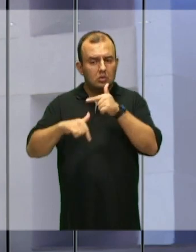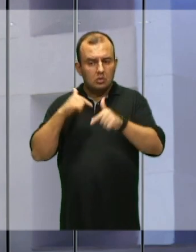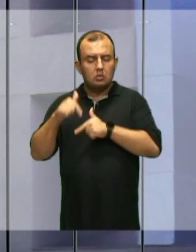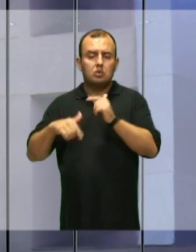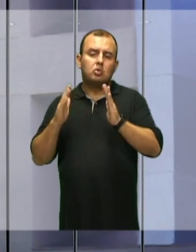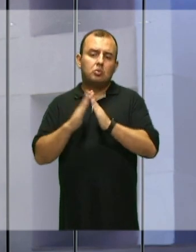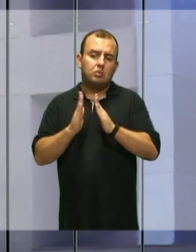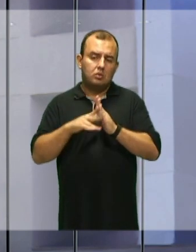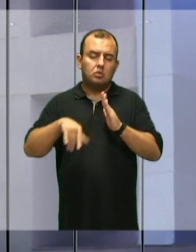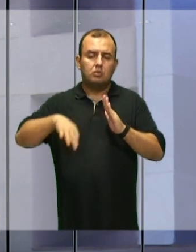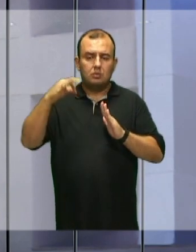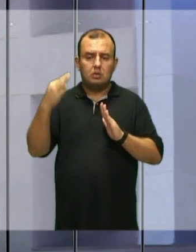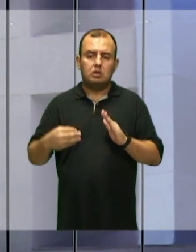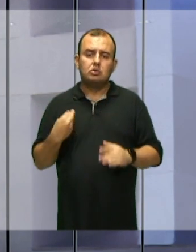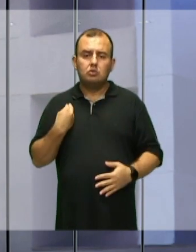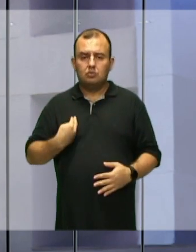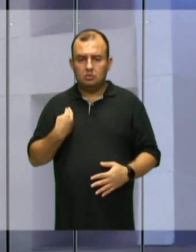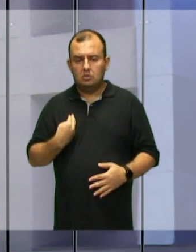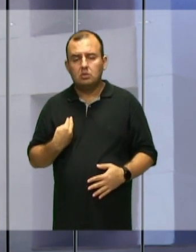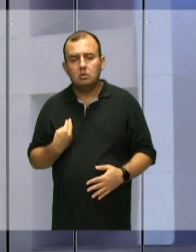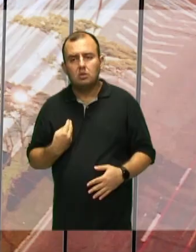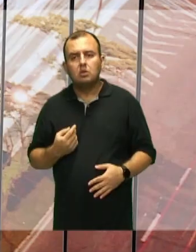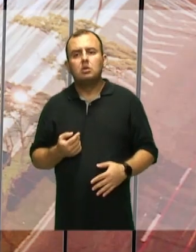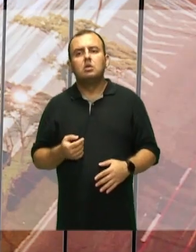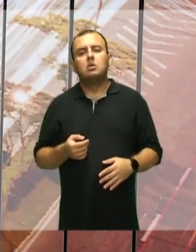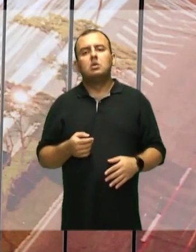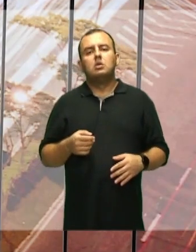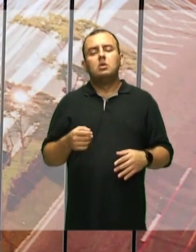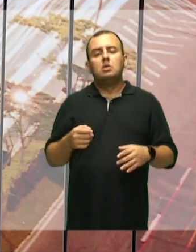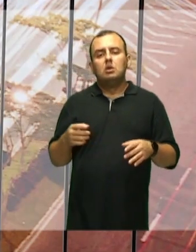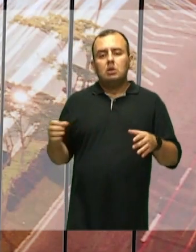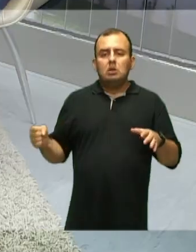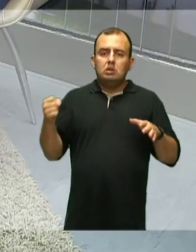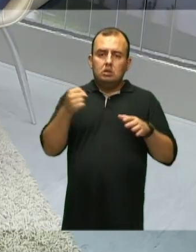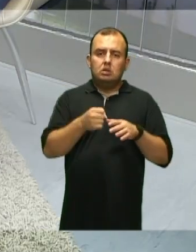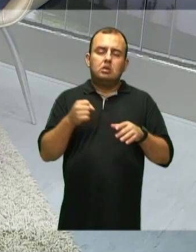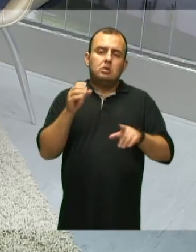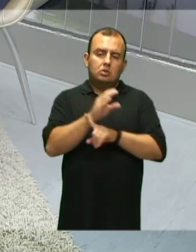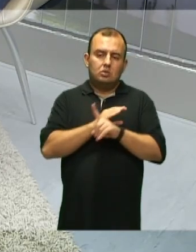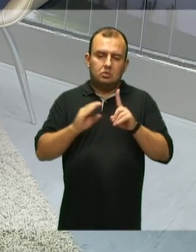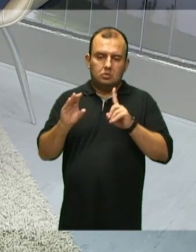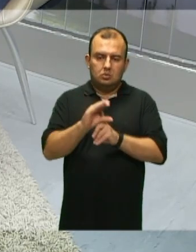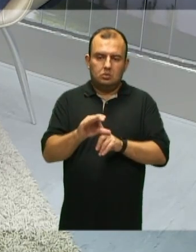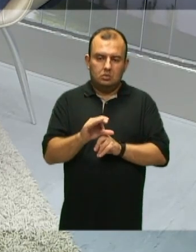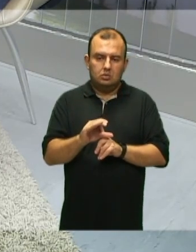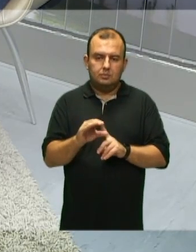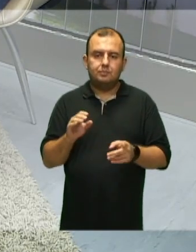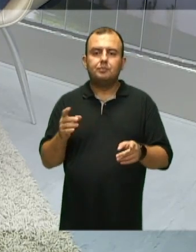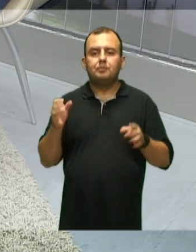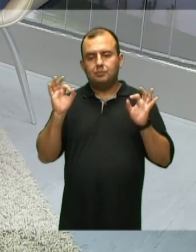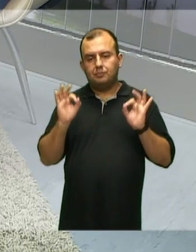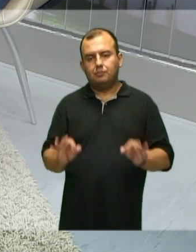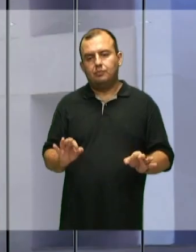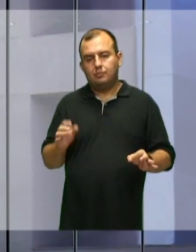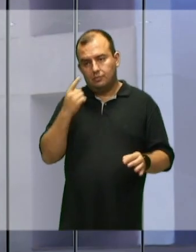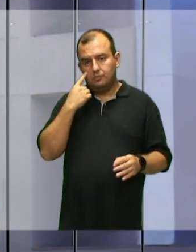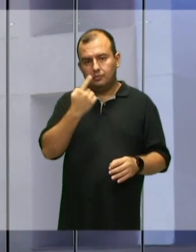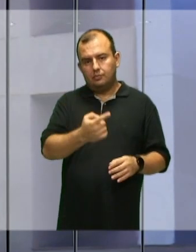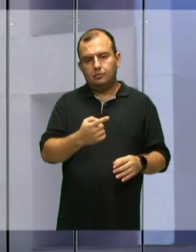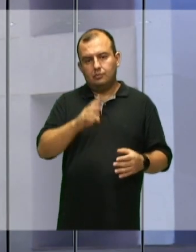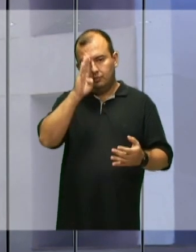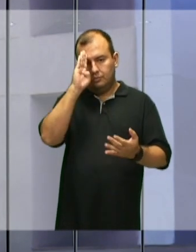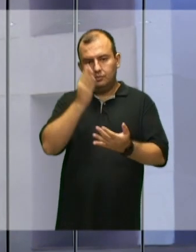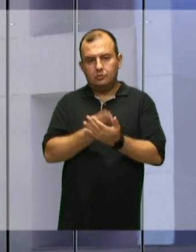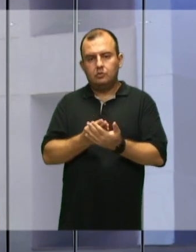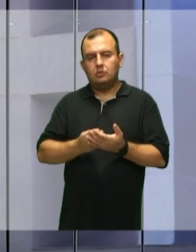uma casa ter uma qualidade de vida então isso se R integrar com a comunidade Exatamente exatamente Exatamente é isso que o que eu vejo acredito que é